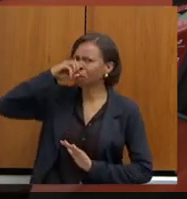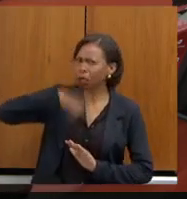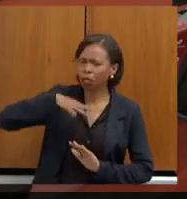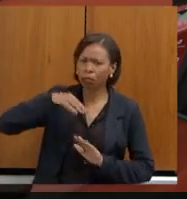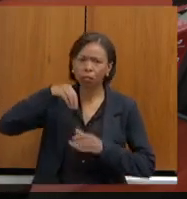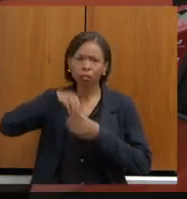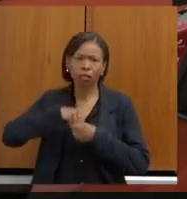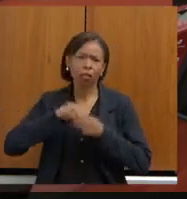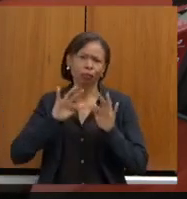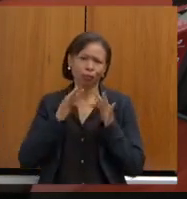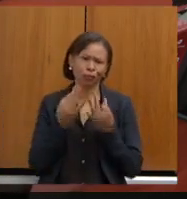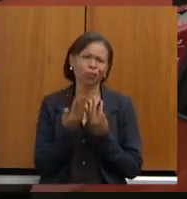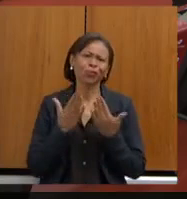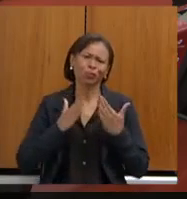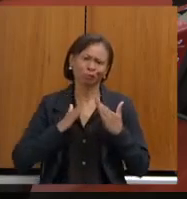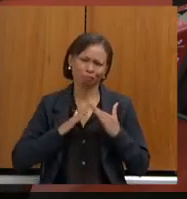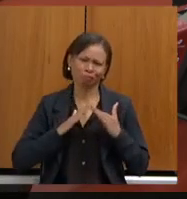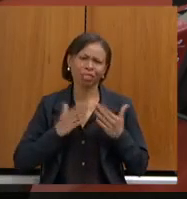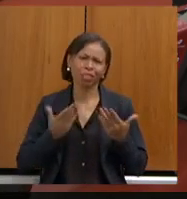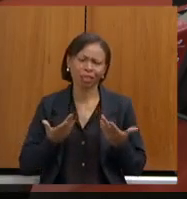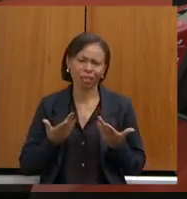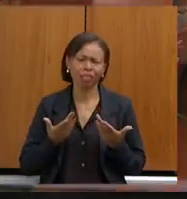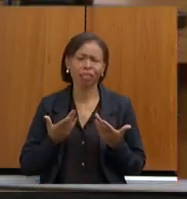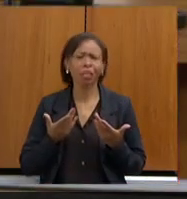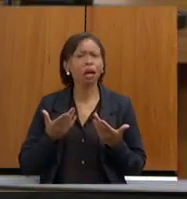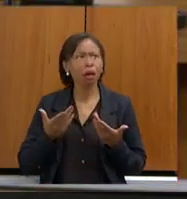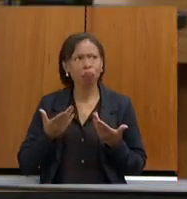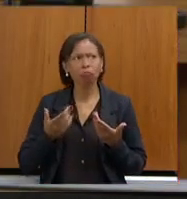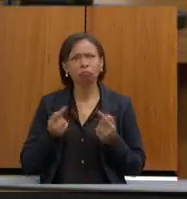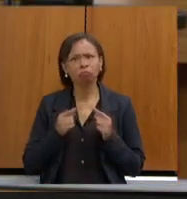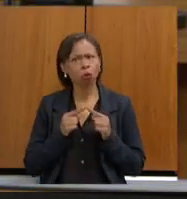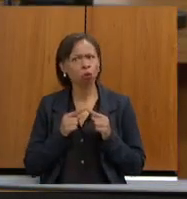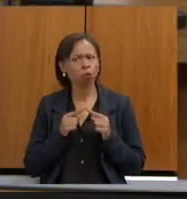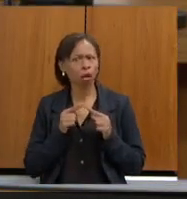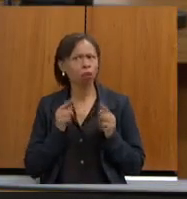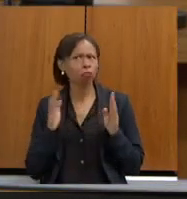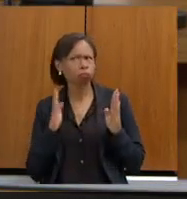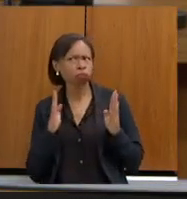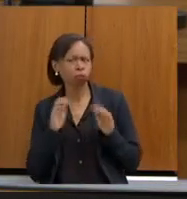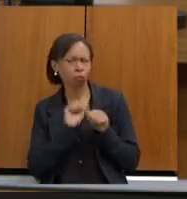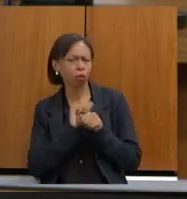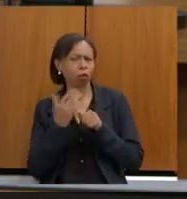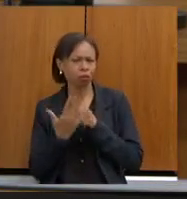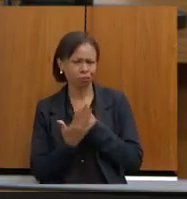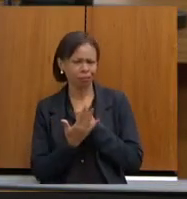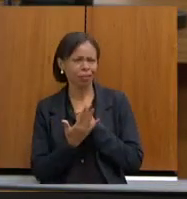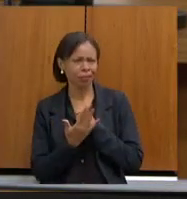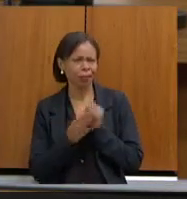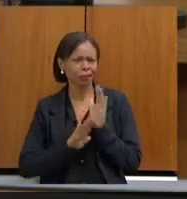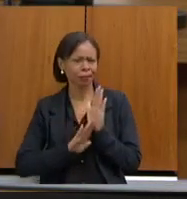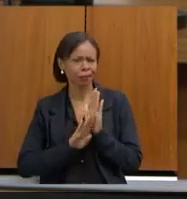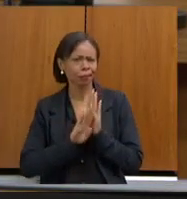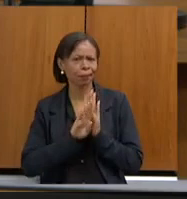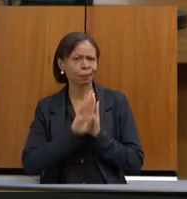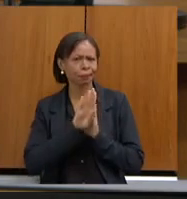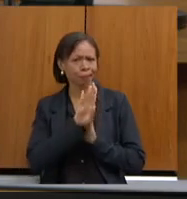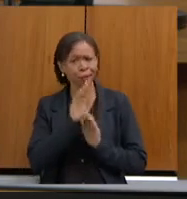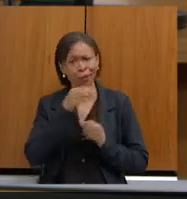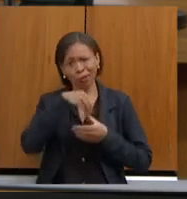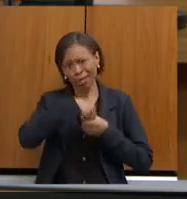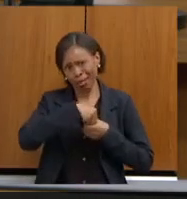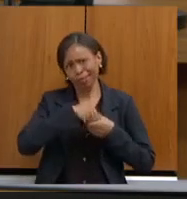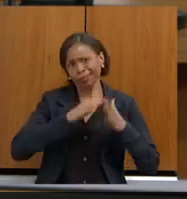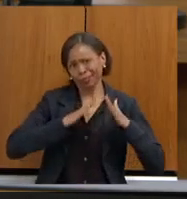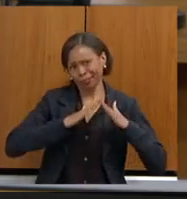que provavelmente tem uma relação com o cenário da pandemia com esse aumento né do convívio doméstico com as